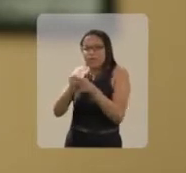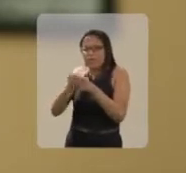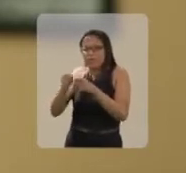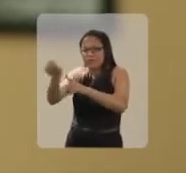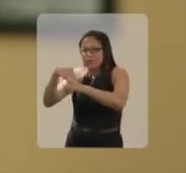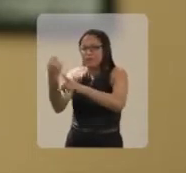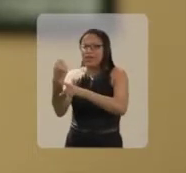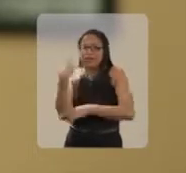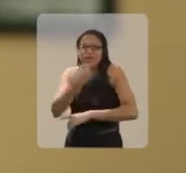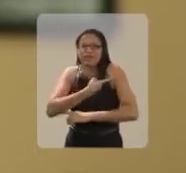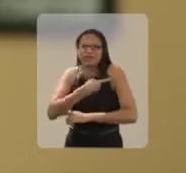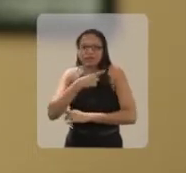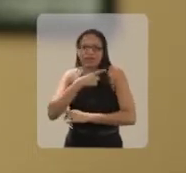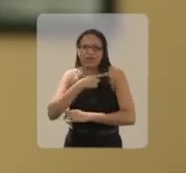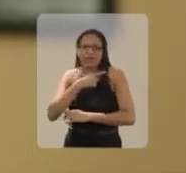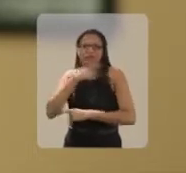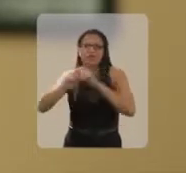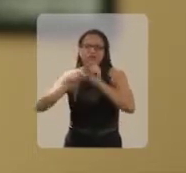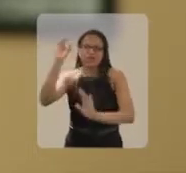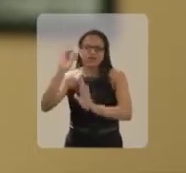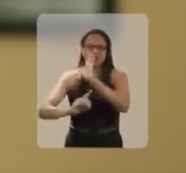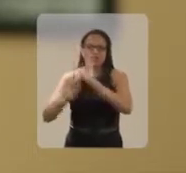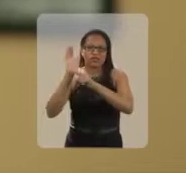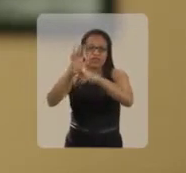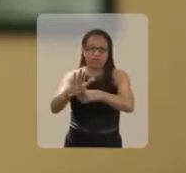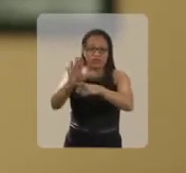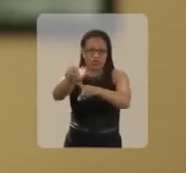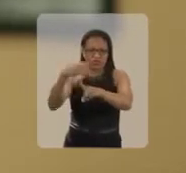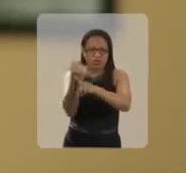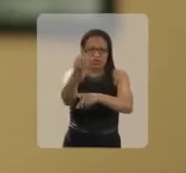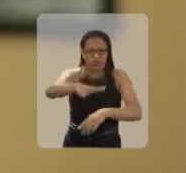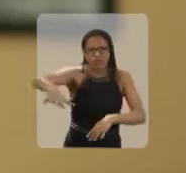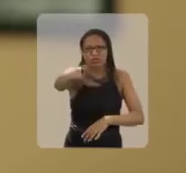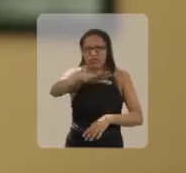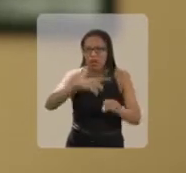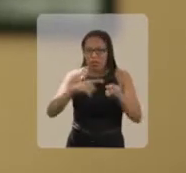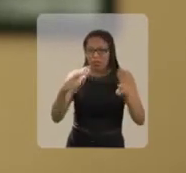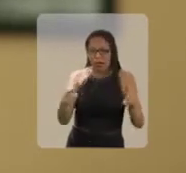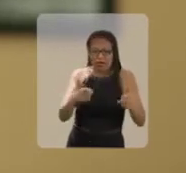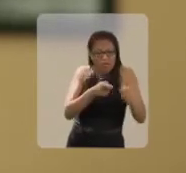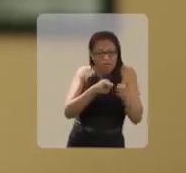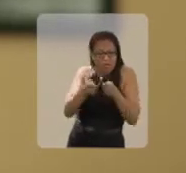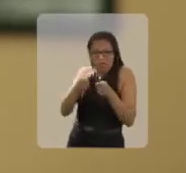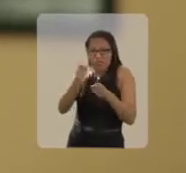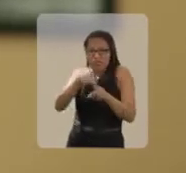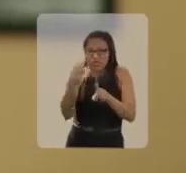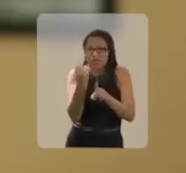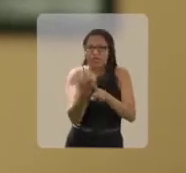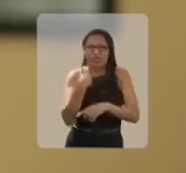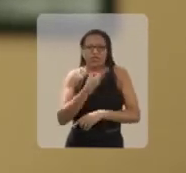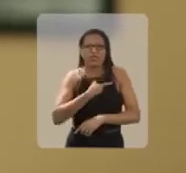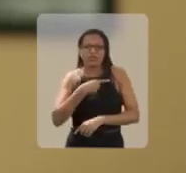mínima possibilidade de efetivar algum direito na vida das comunidades. E só com controle social e com mobilização que a gente vai